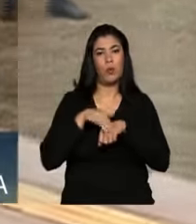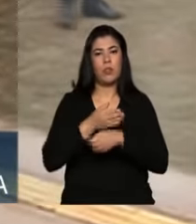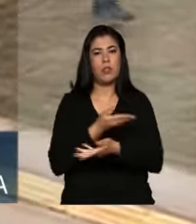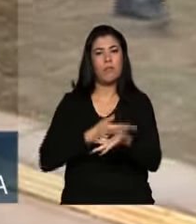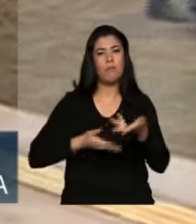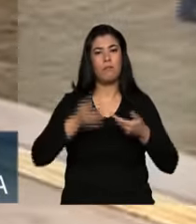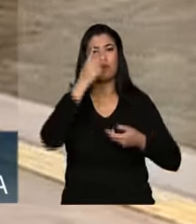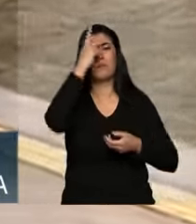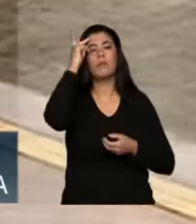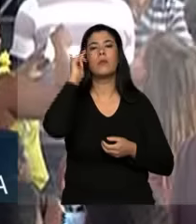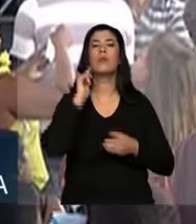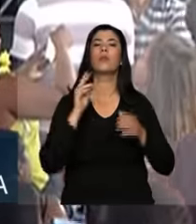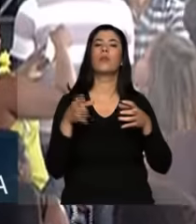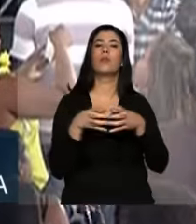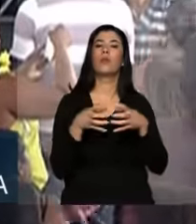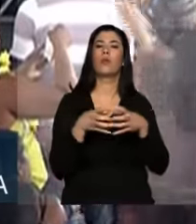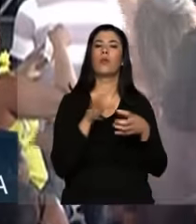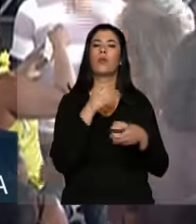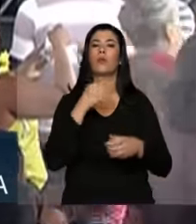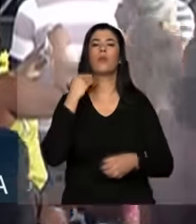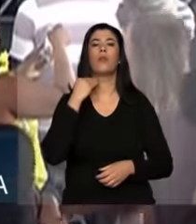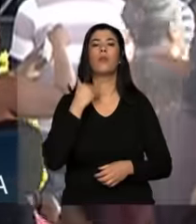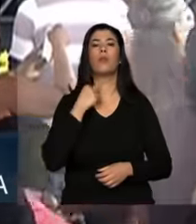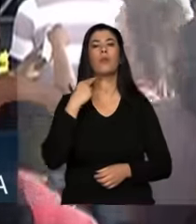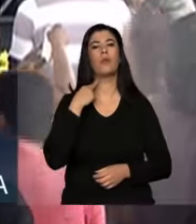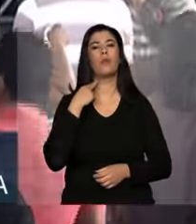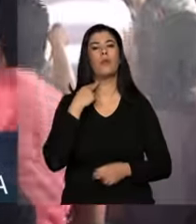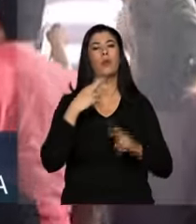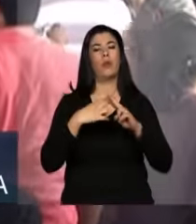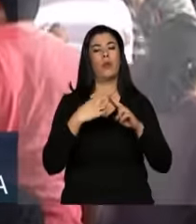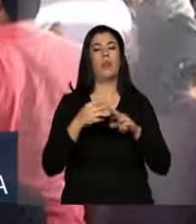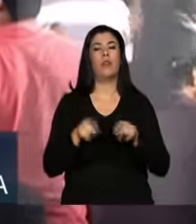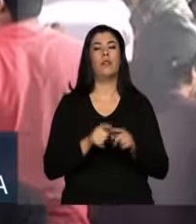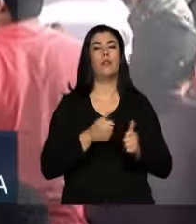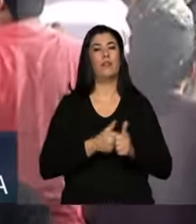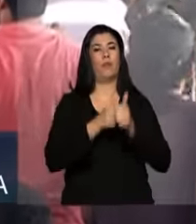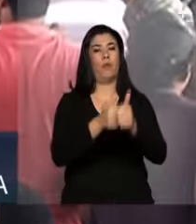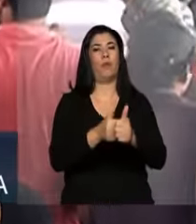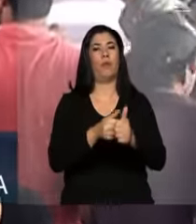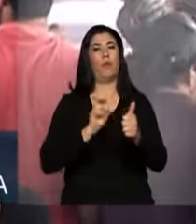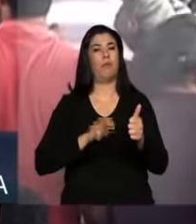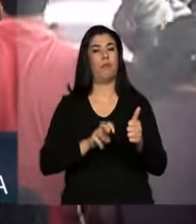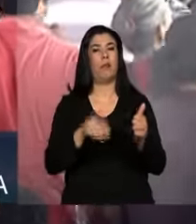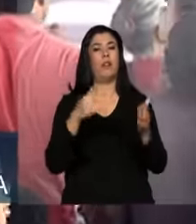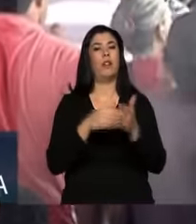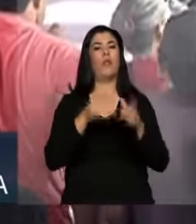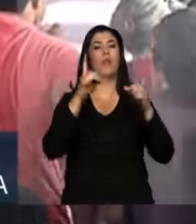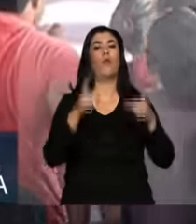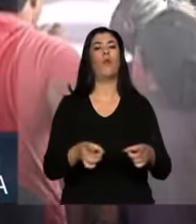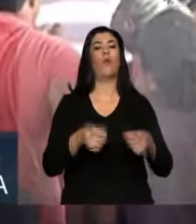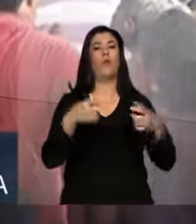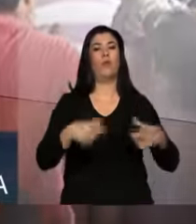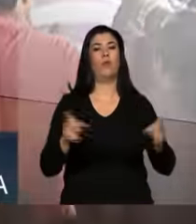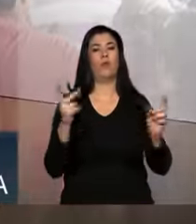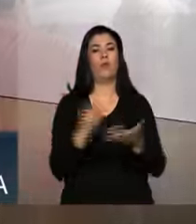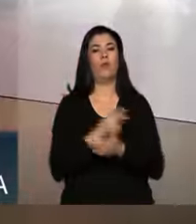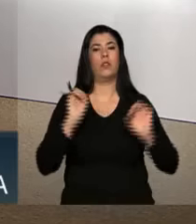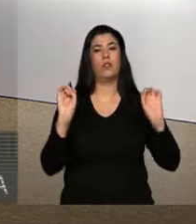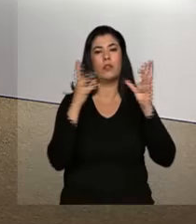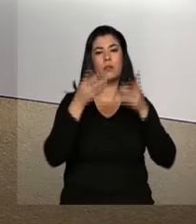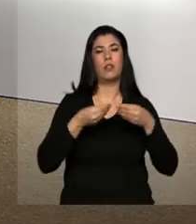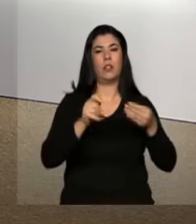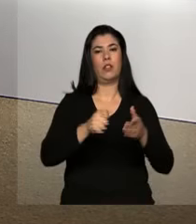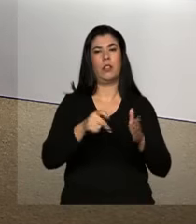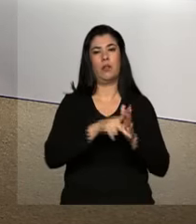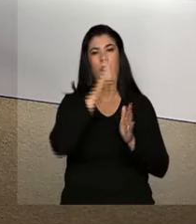Caixa Econômica e se dirigindo para o local do evento, onde fará o discurso, entregará as chaves aos moradores das